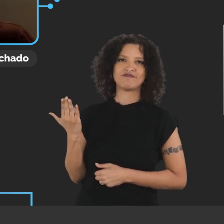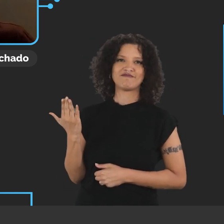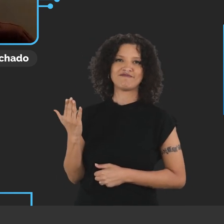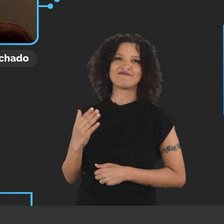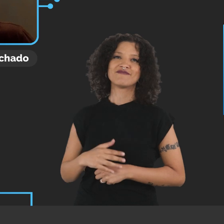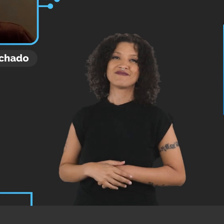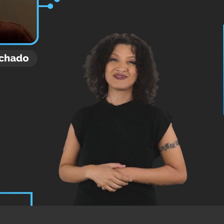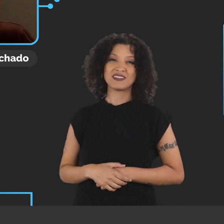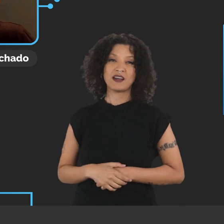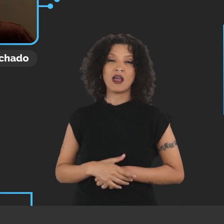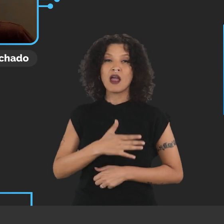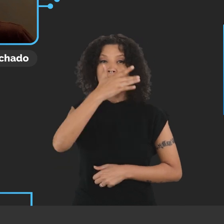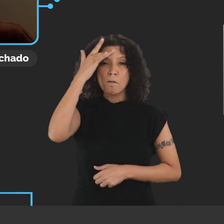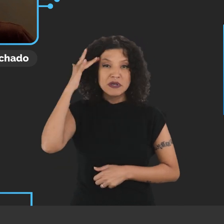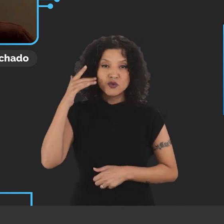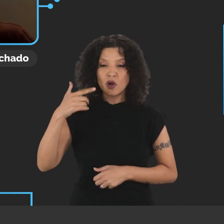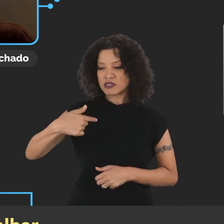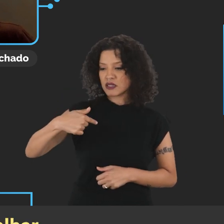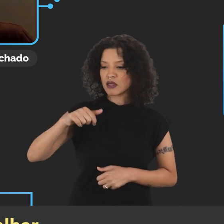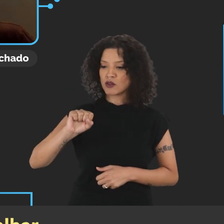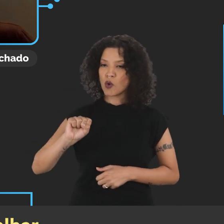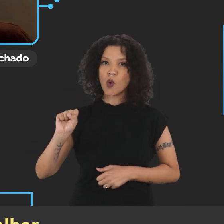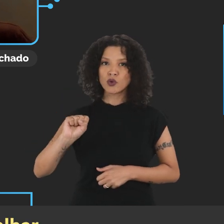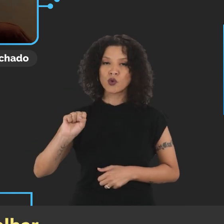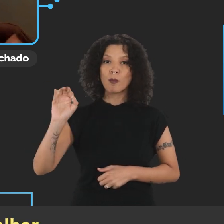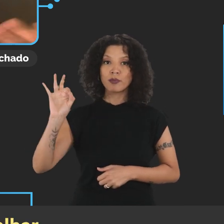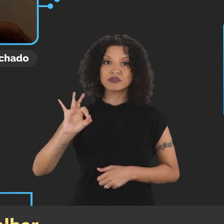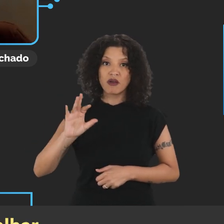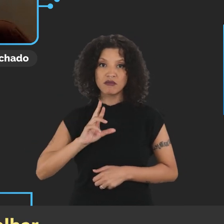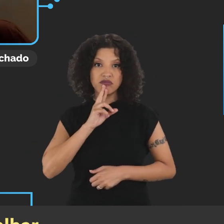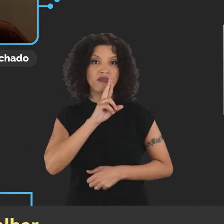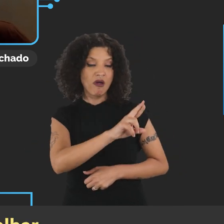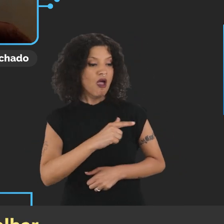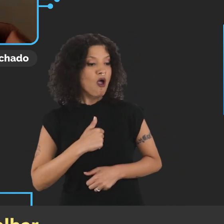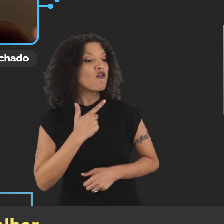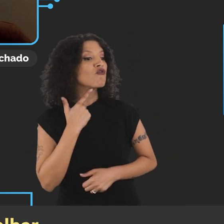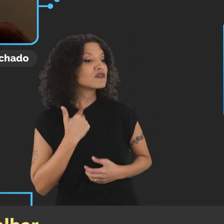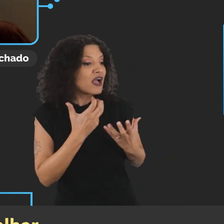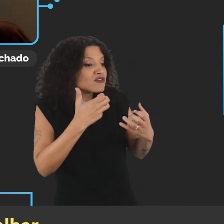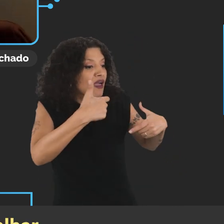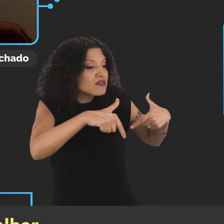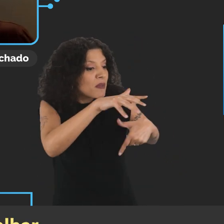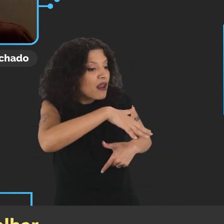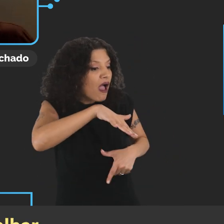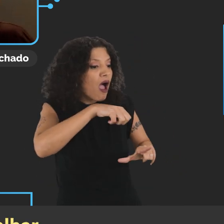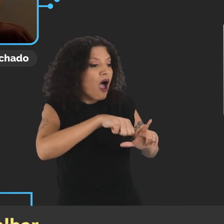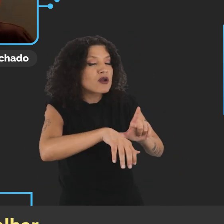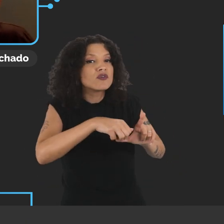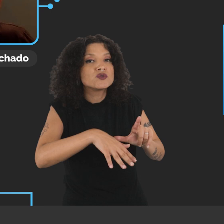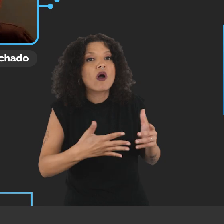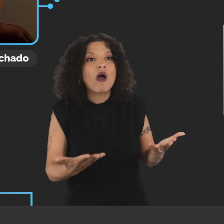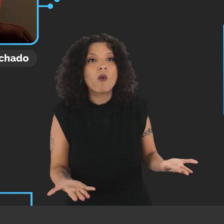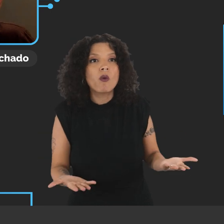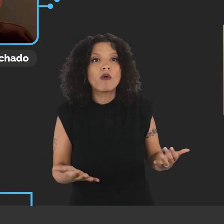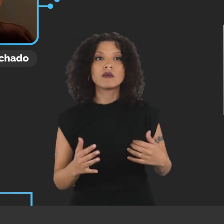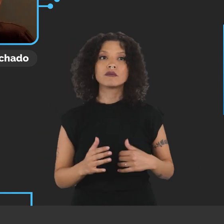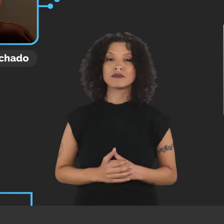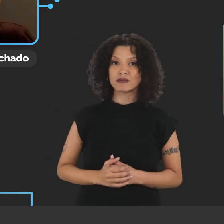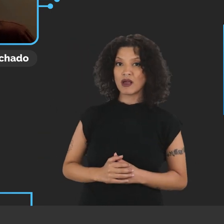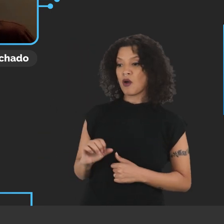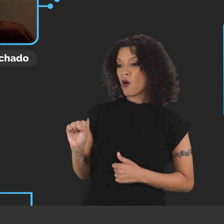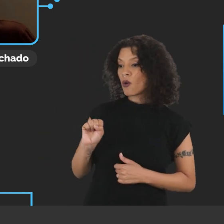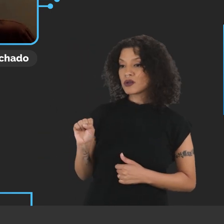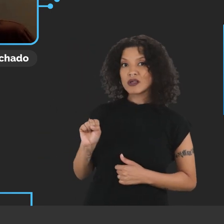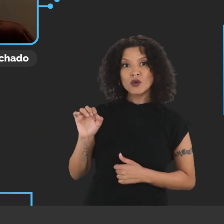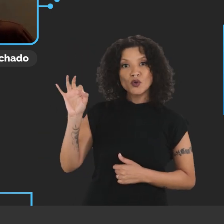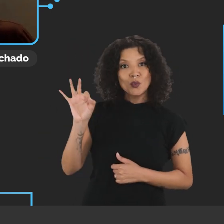né, gente? 78% das pessoas dizendo que tinham desejo de trabalhar ou de empreender no mercado audiovisual, né? Ao